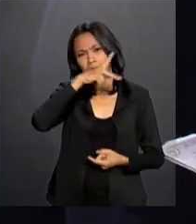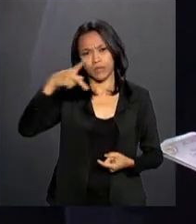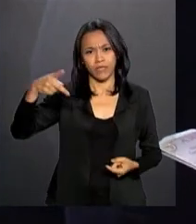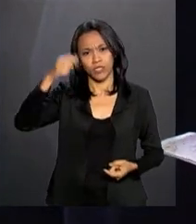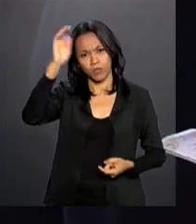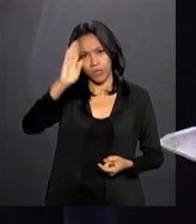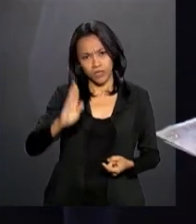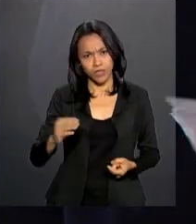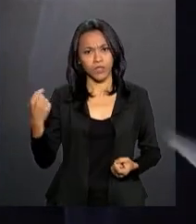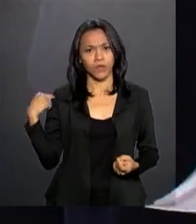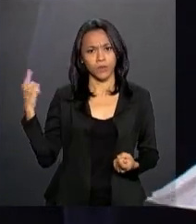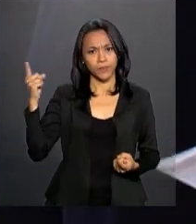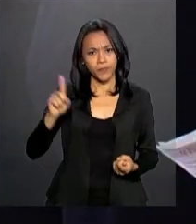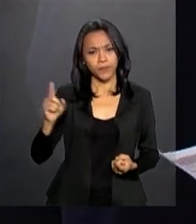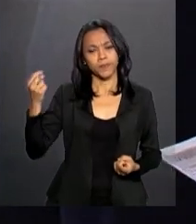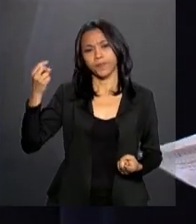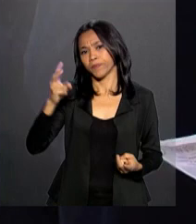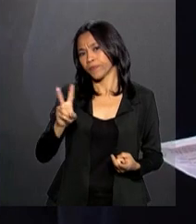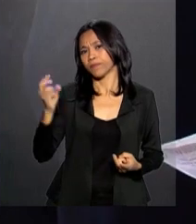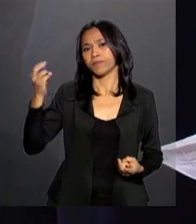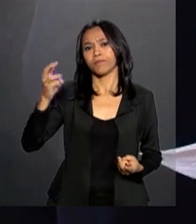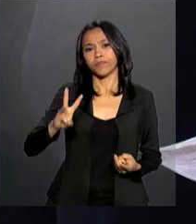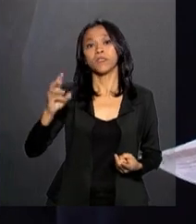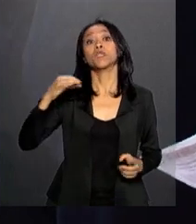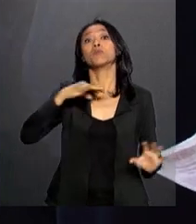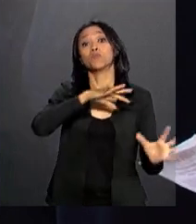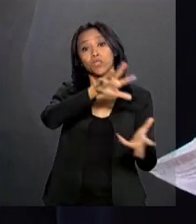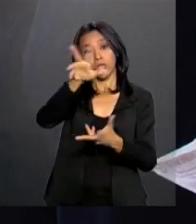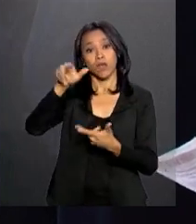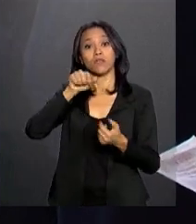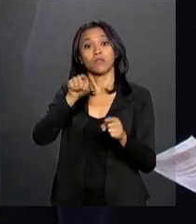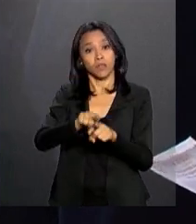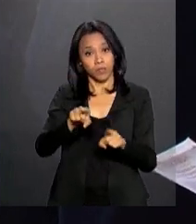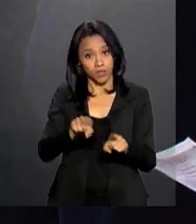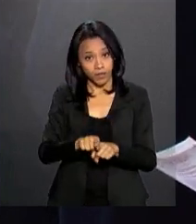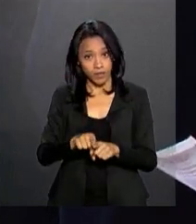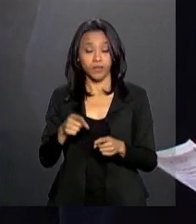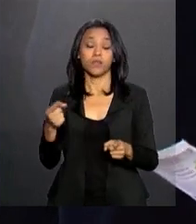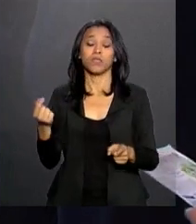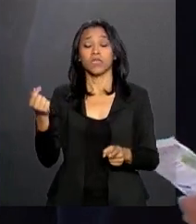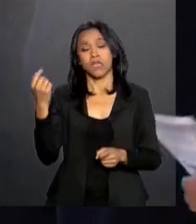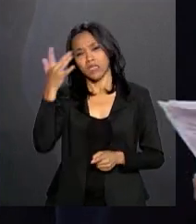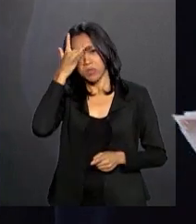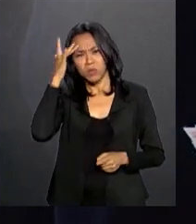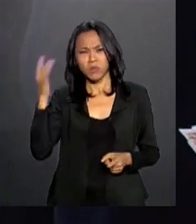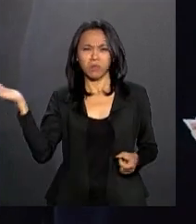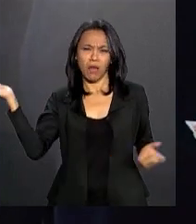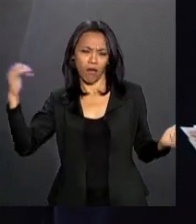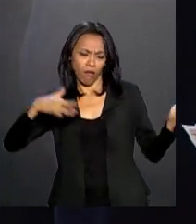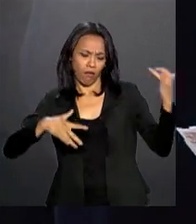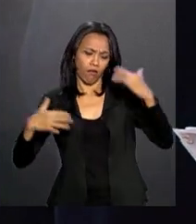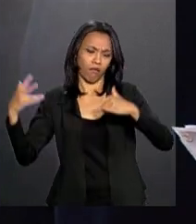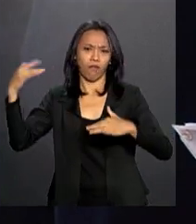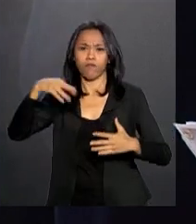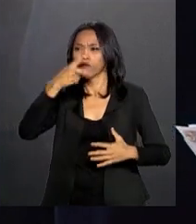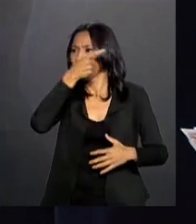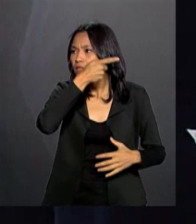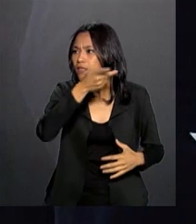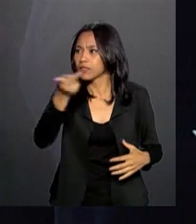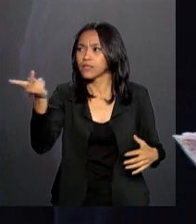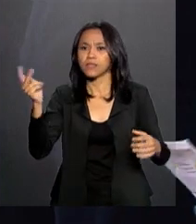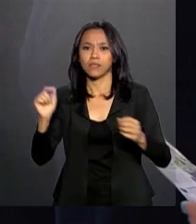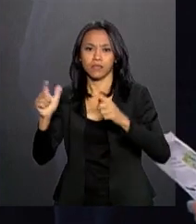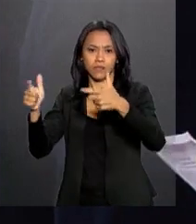autoridades nacionais e internacionais, além do povo, têm visitado esse local.